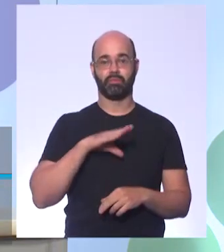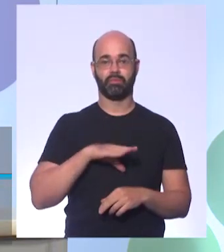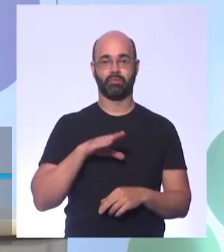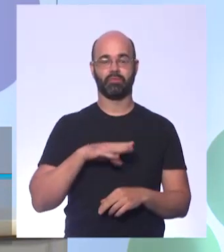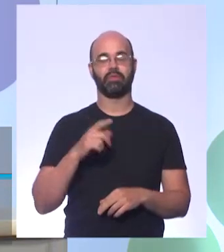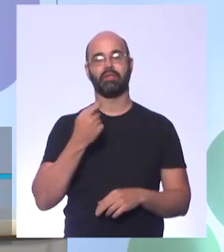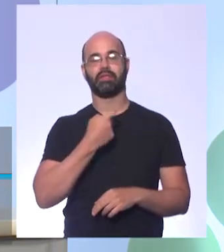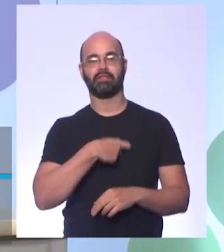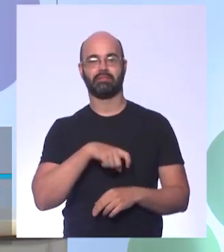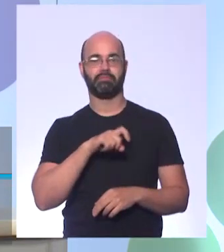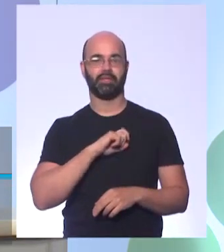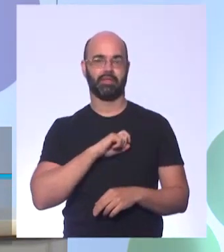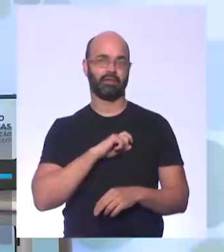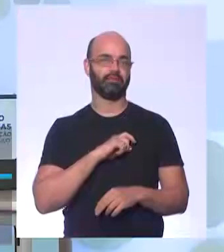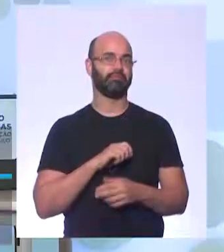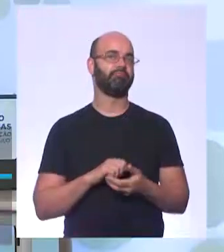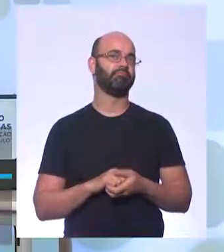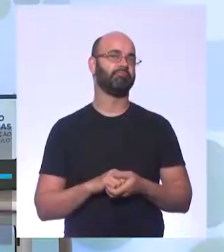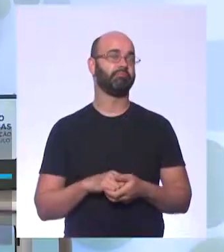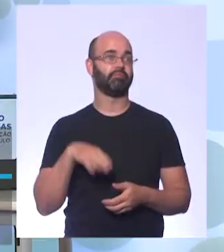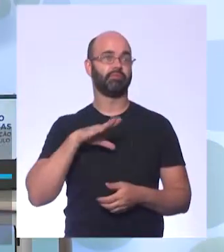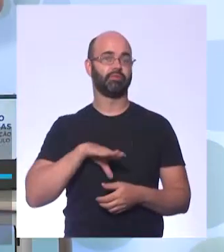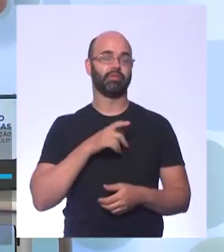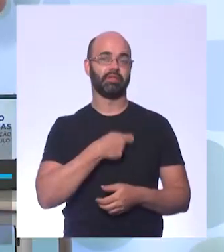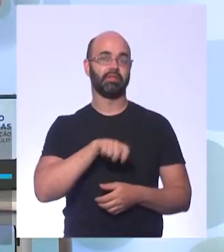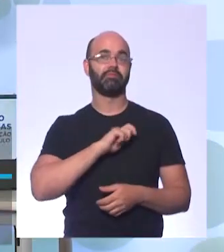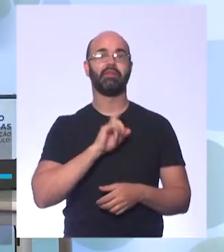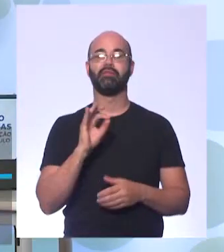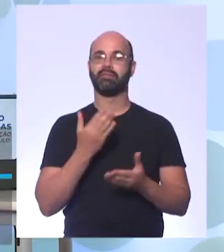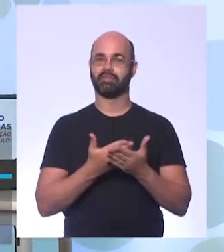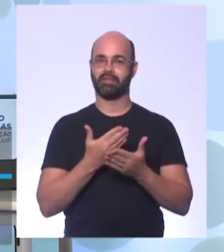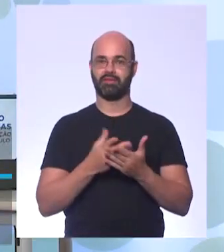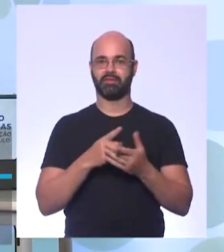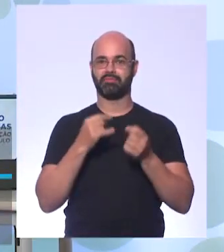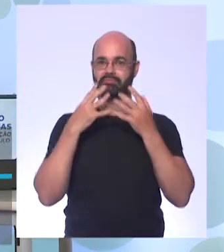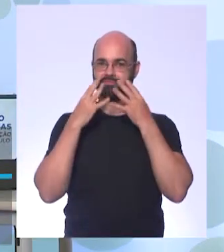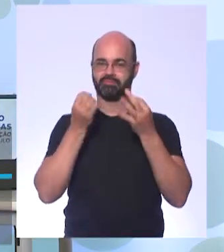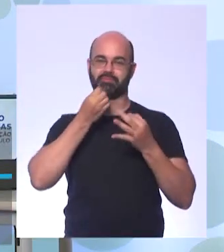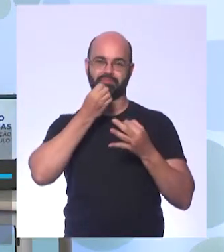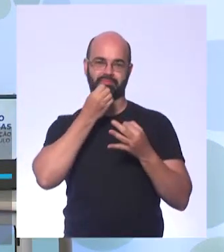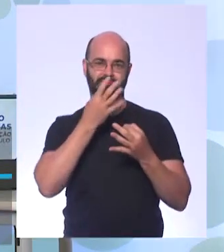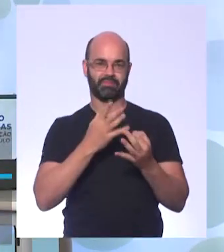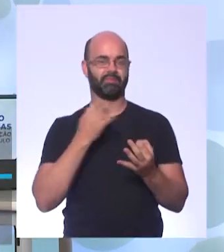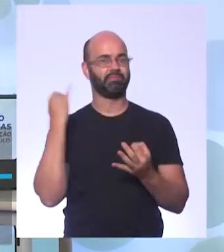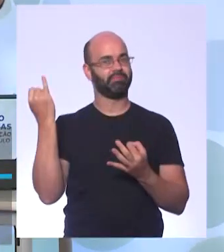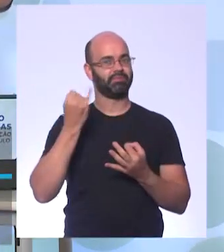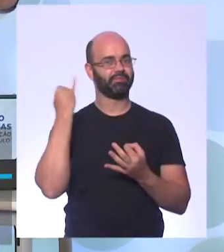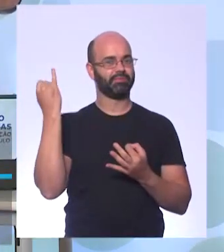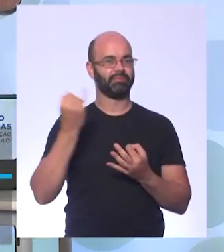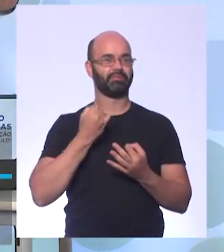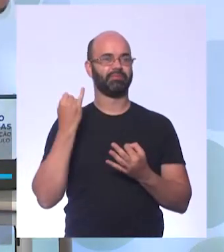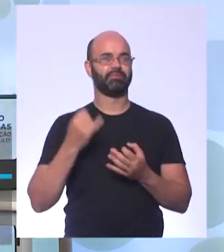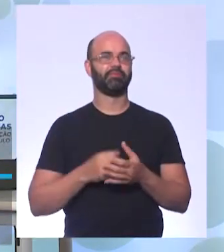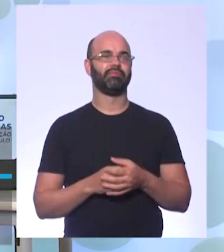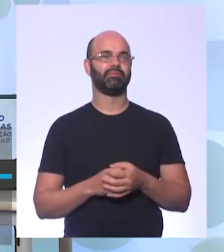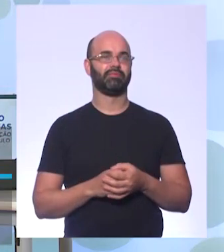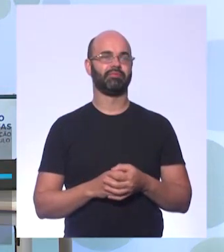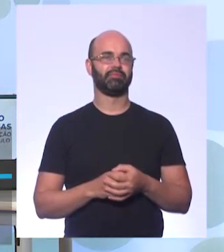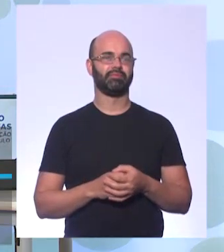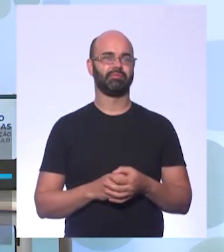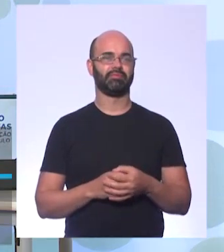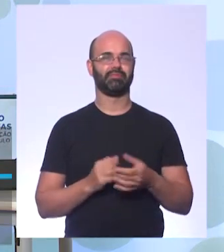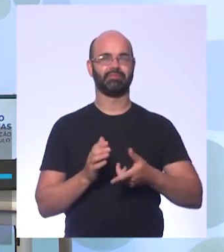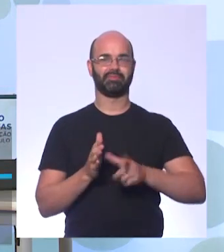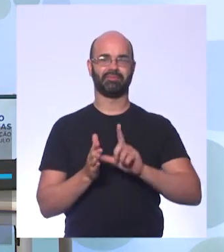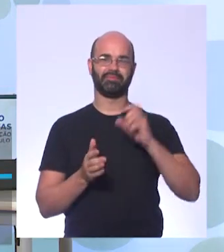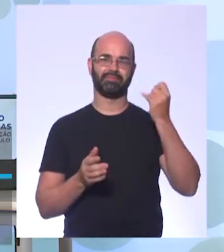Espanha. Perfeitamente. Então, prestar atenção na aula, isso é importante. Né? A gente, enumeradamente, falamos aí da